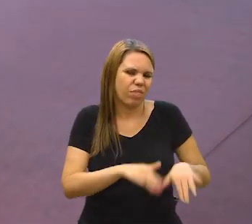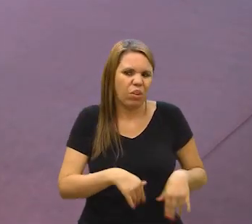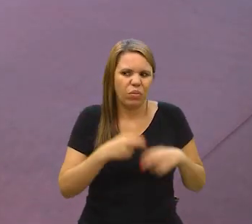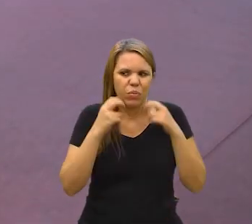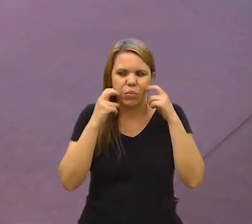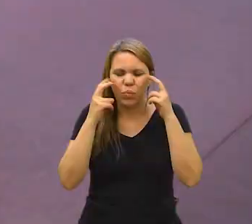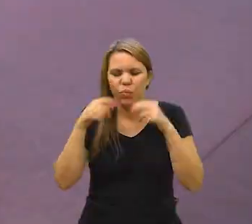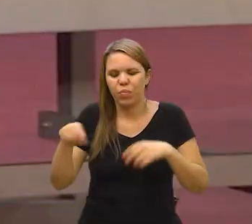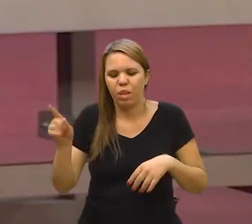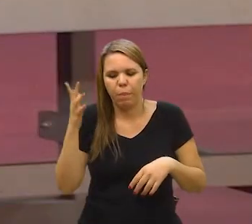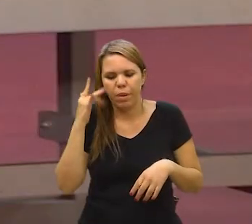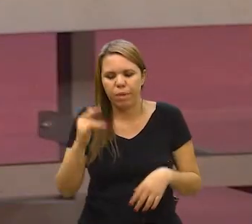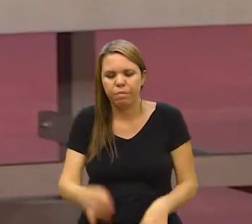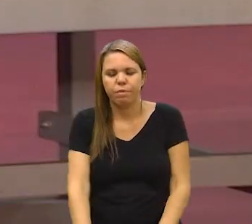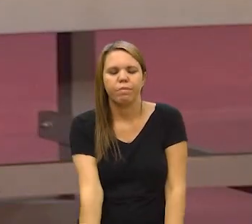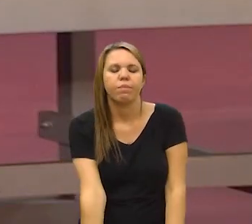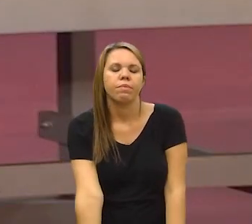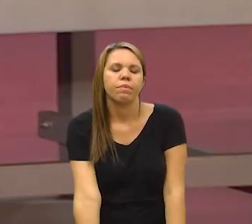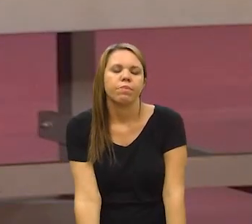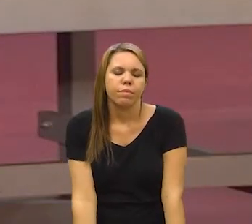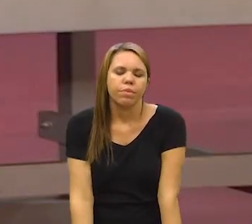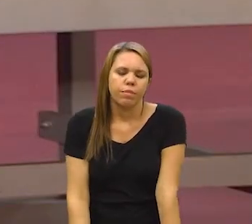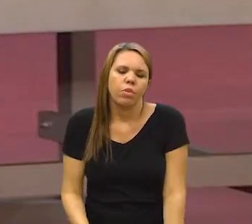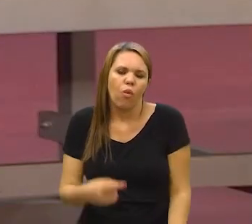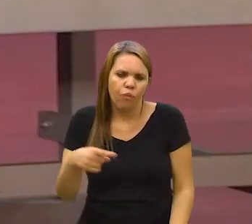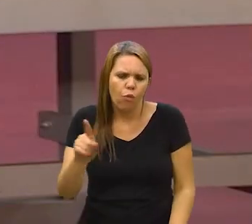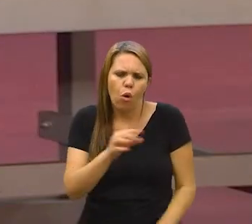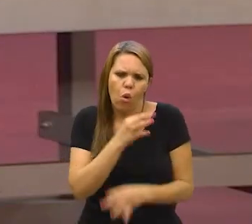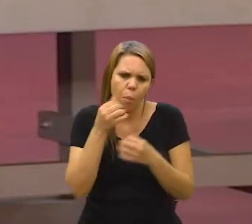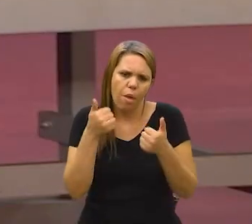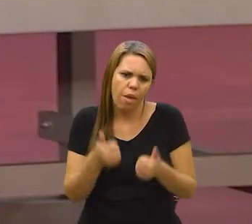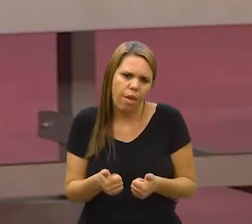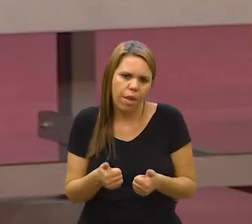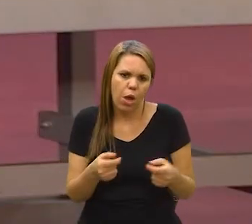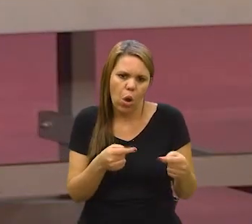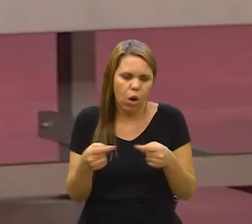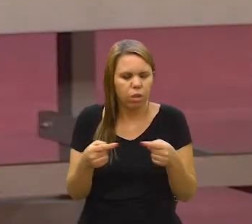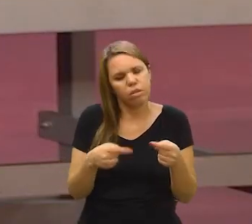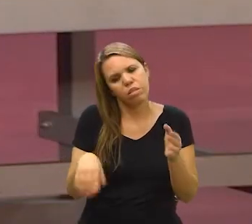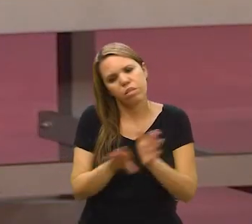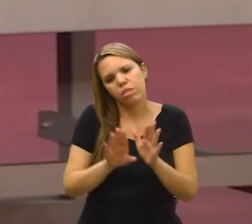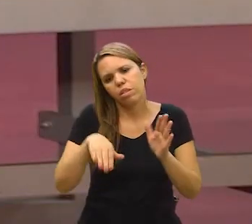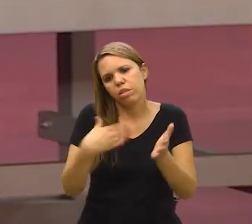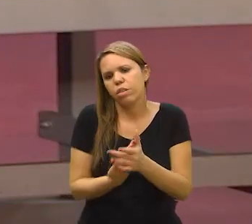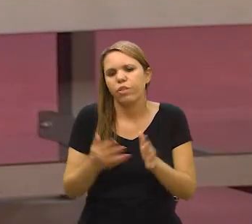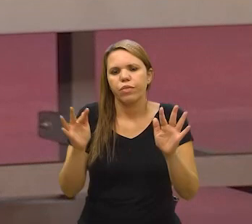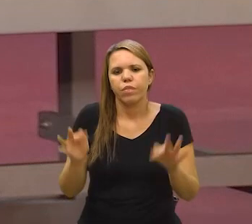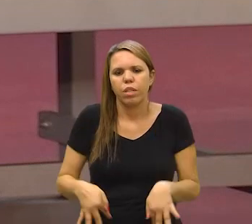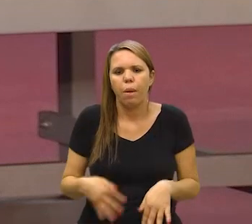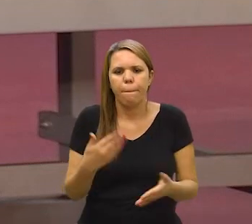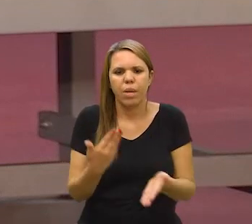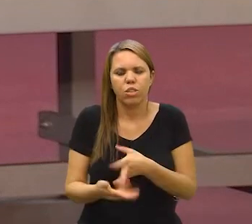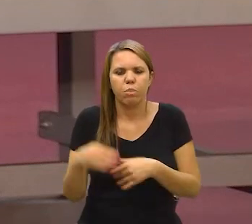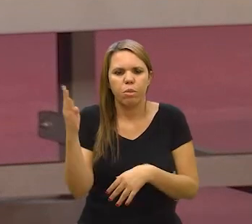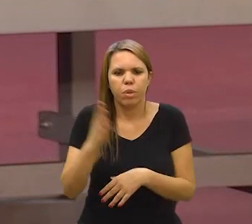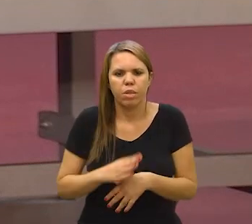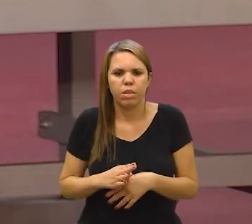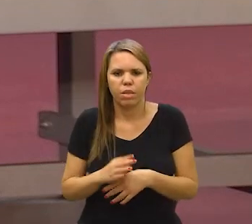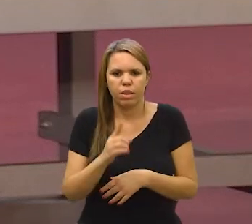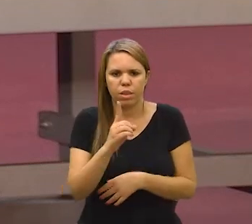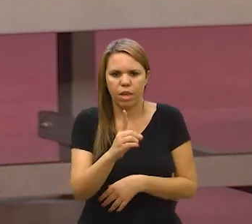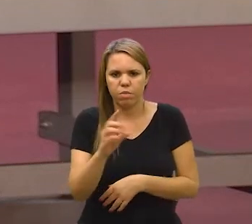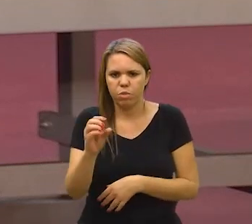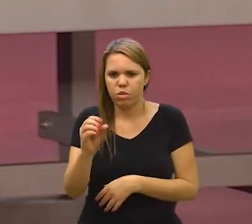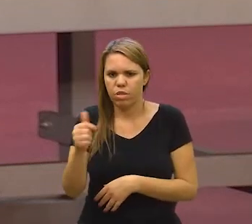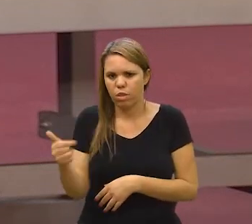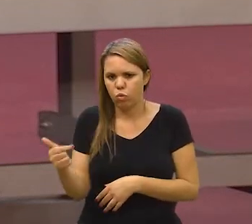passar vergonha amanhã. Mas eu acabei jogando muito bem. Nessa competição eu cheguei até a final, perdi para um brasileiro que na época era 12º do